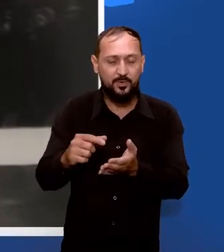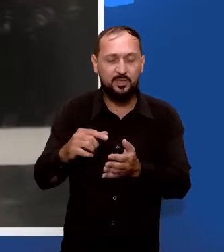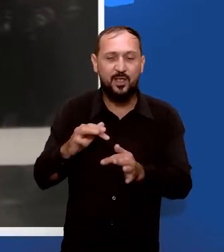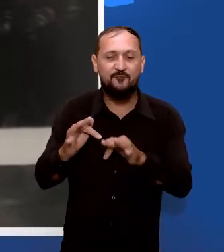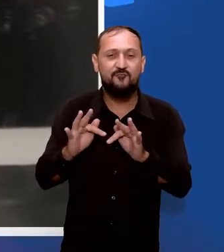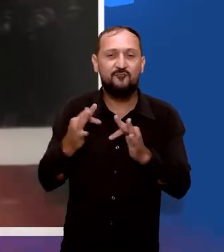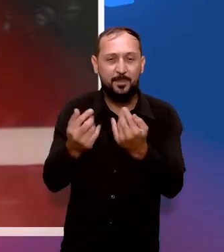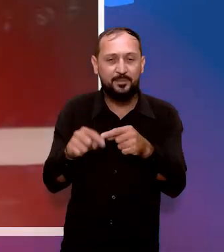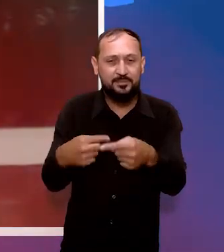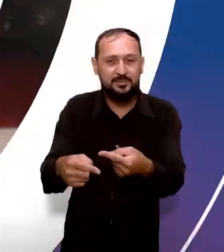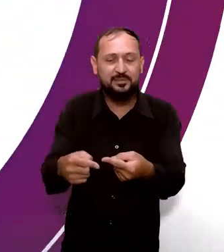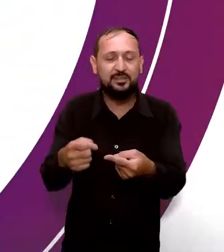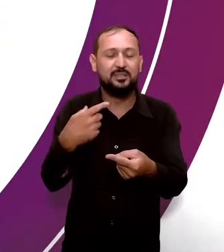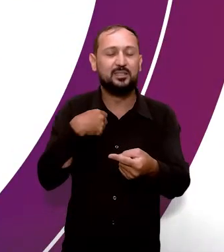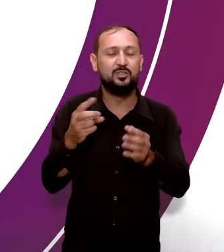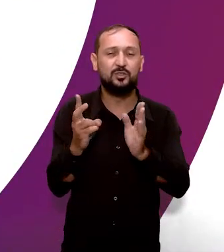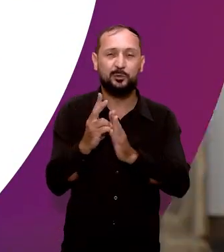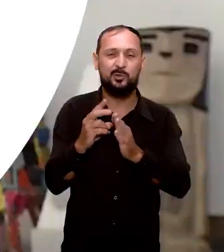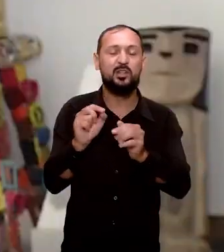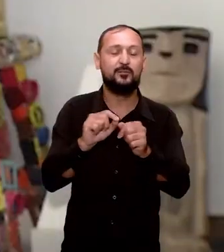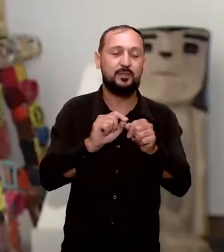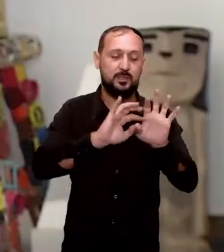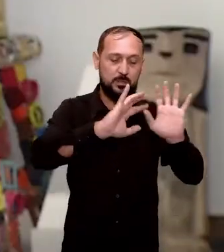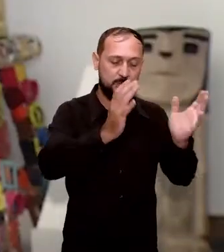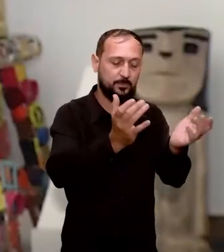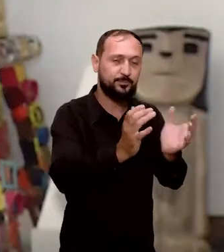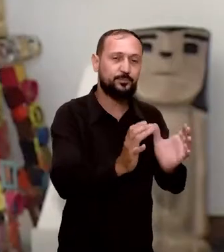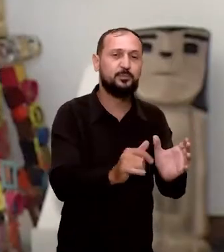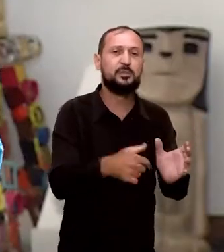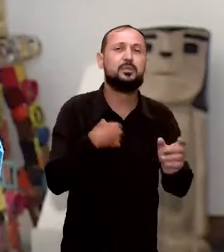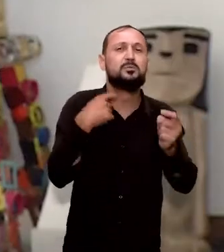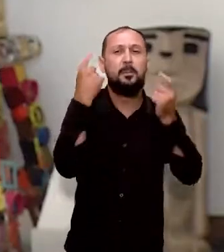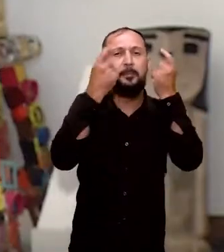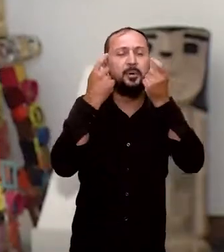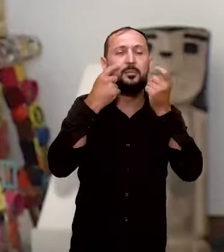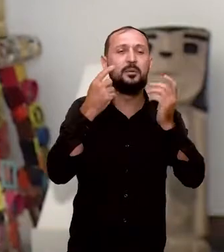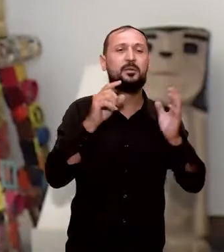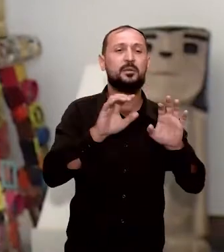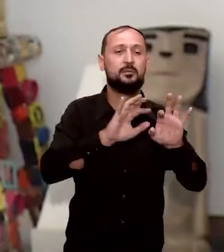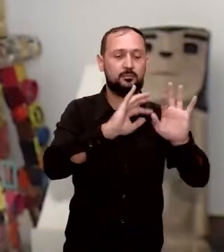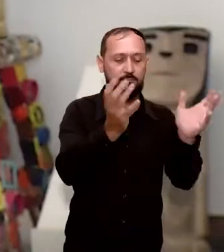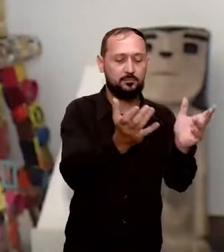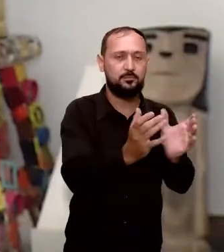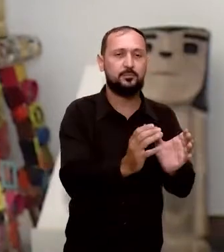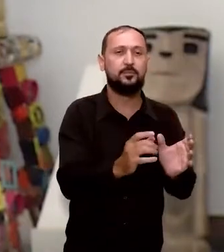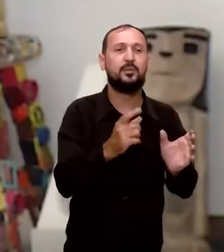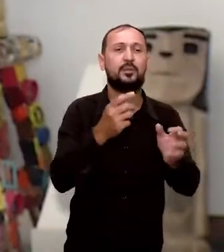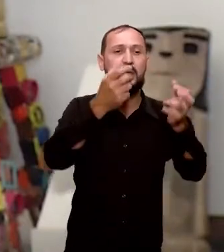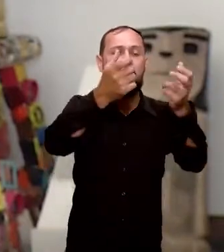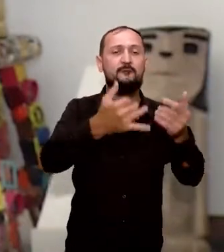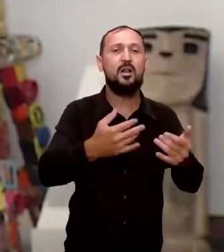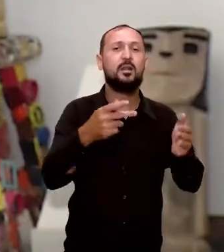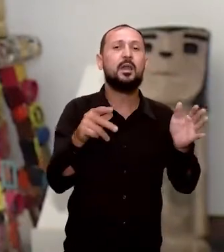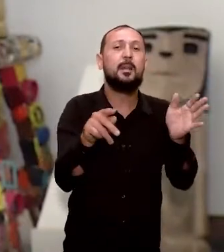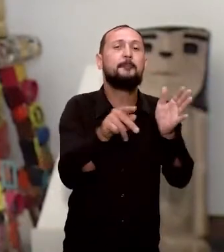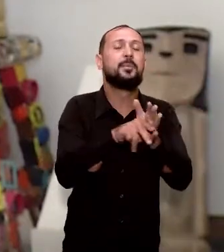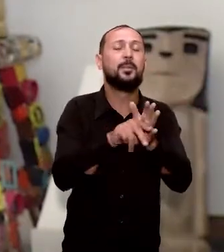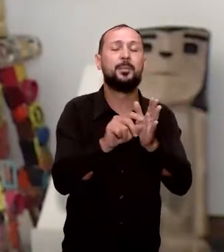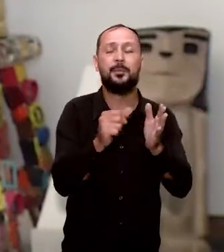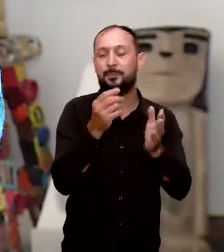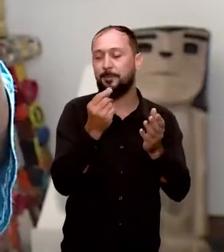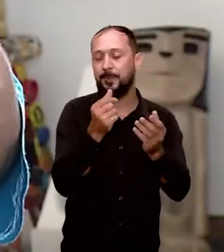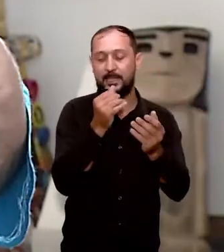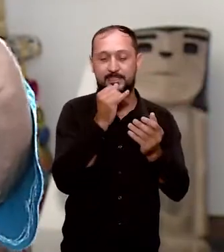de índios e que o Sandro era escultor. E ele não se preocupava em esculpir nada que falasse